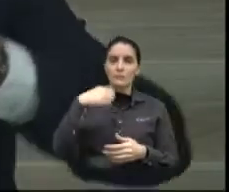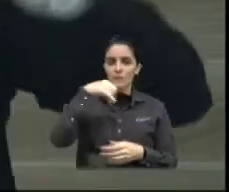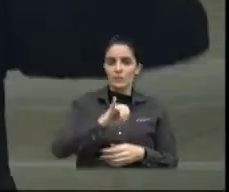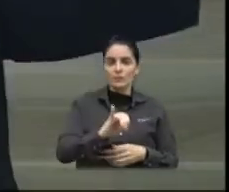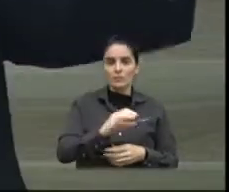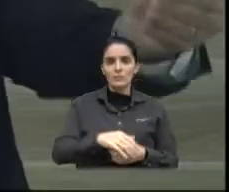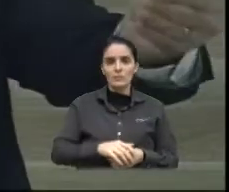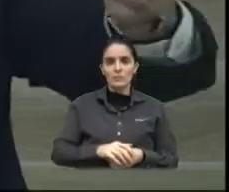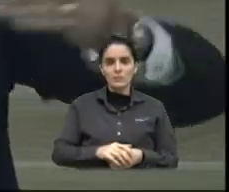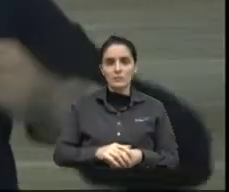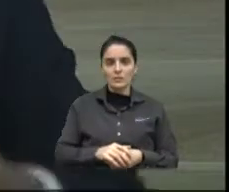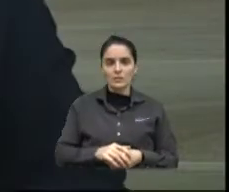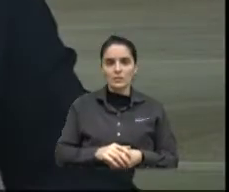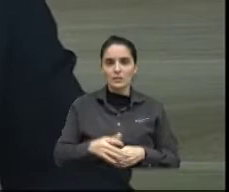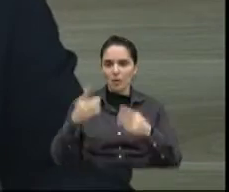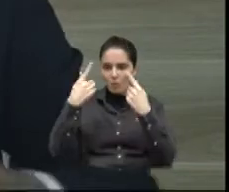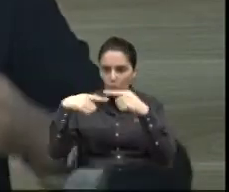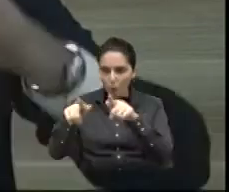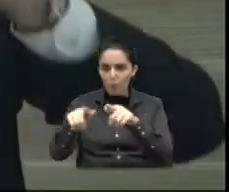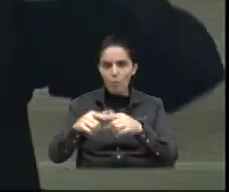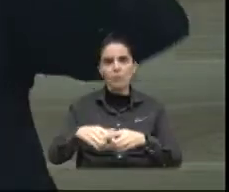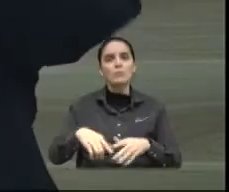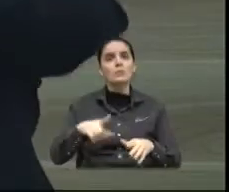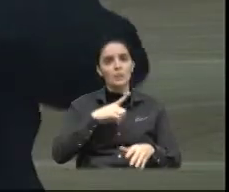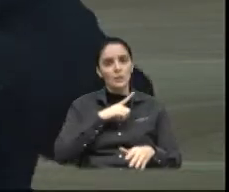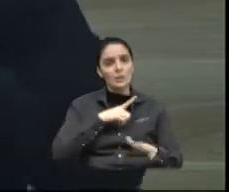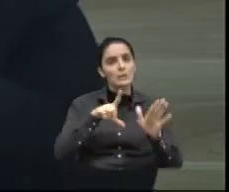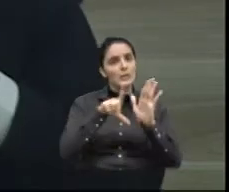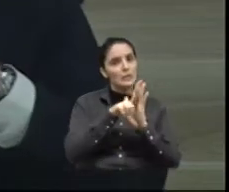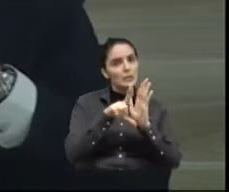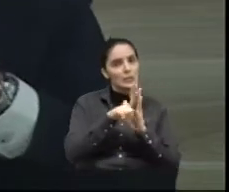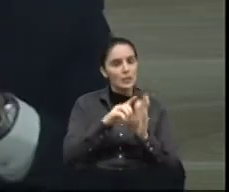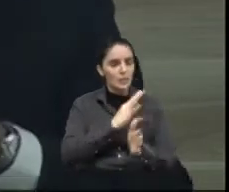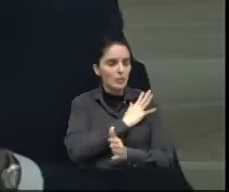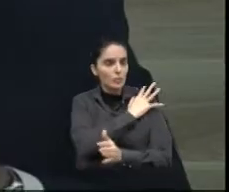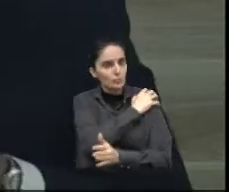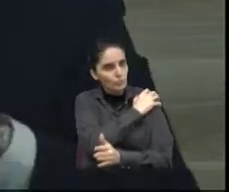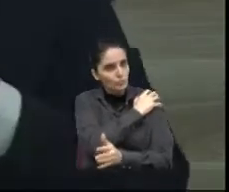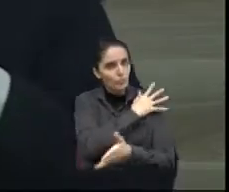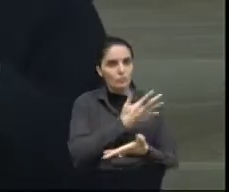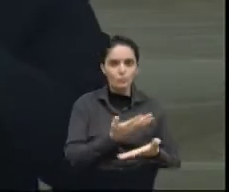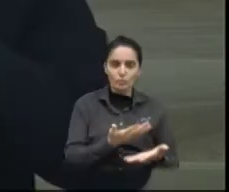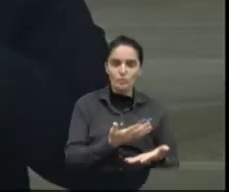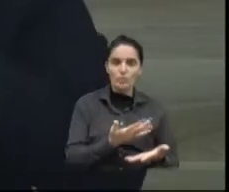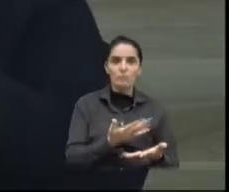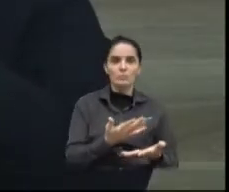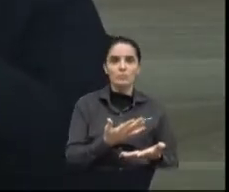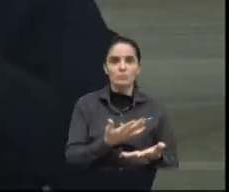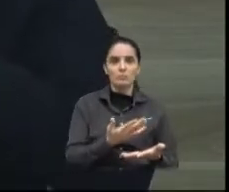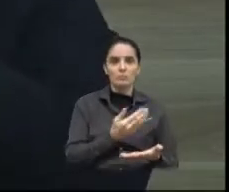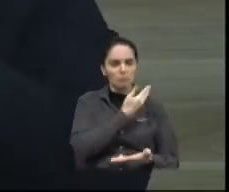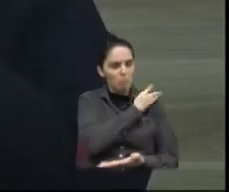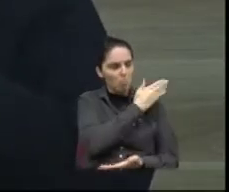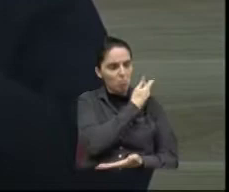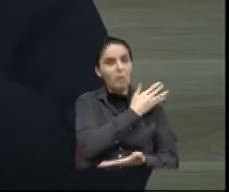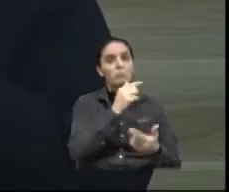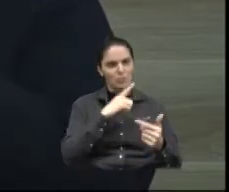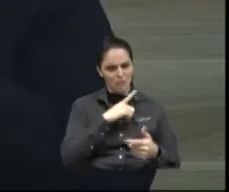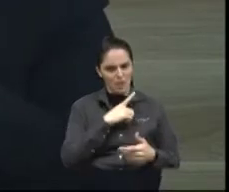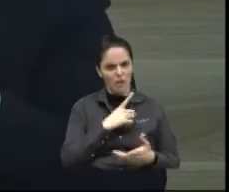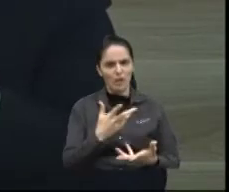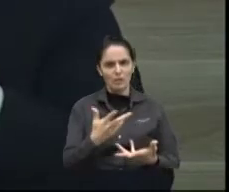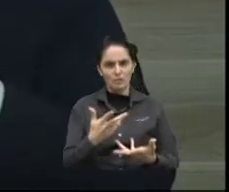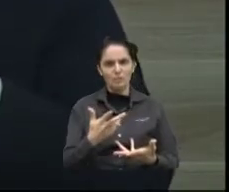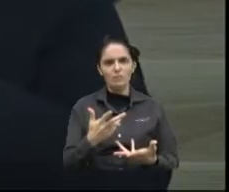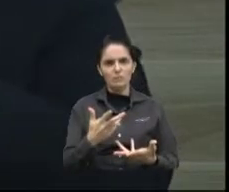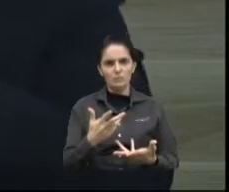já existe lei para condenar a homofobia entre outras discriminações agora a gente querer tornar uma opção